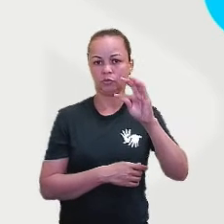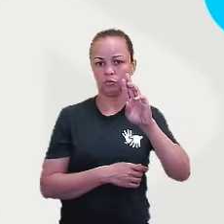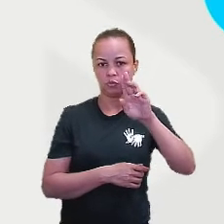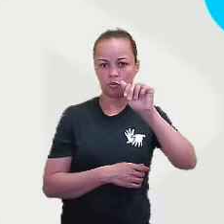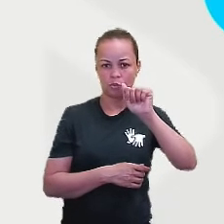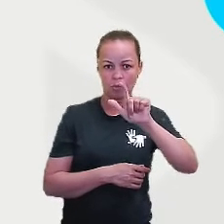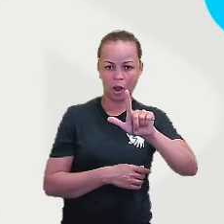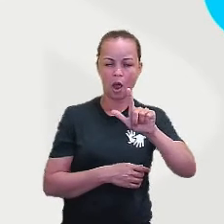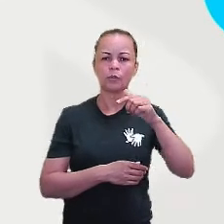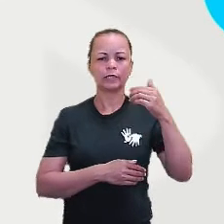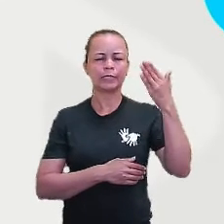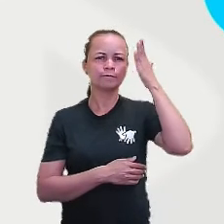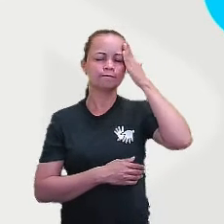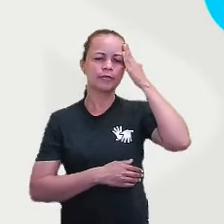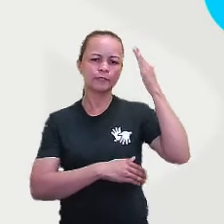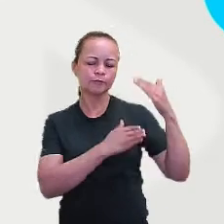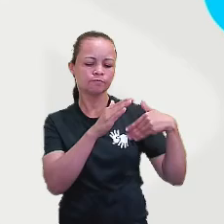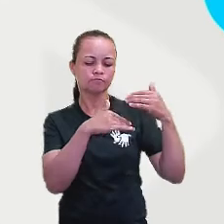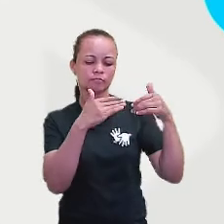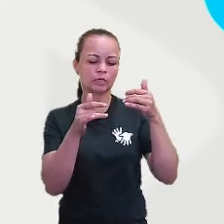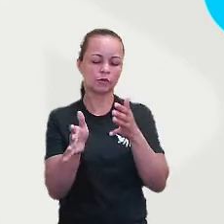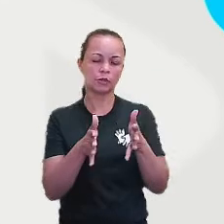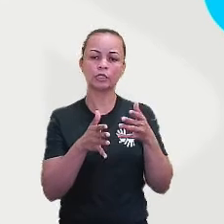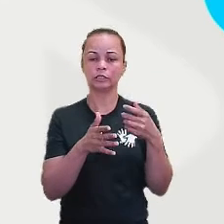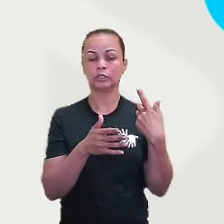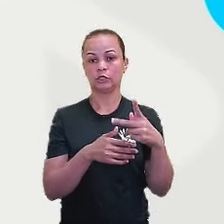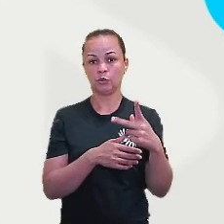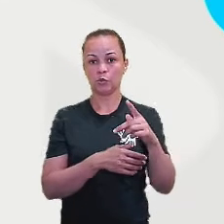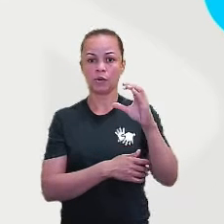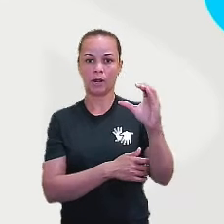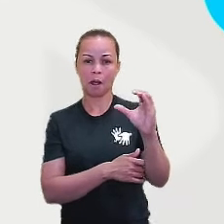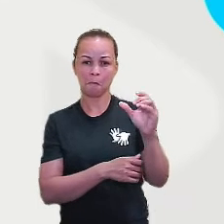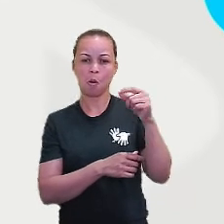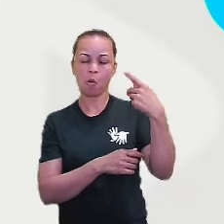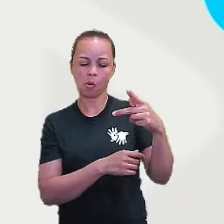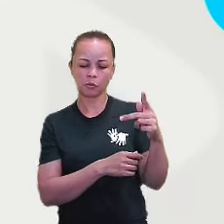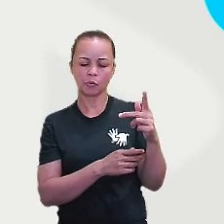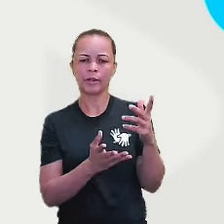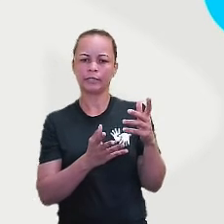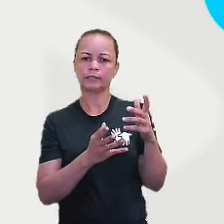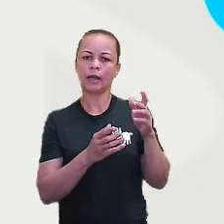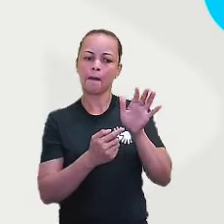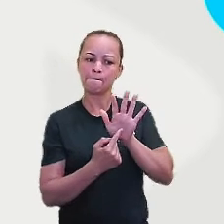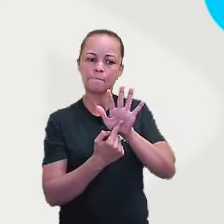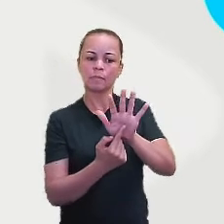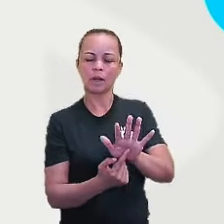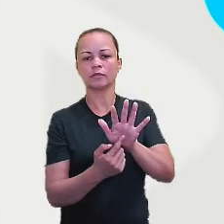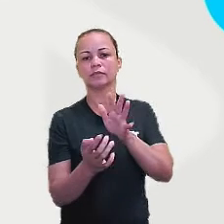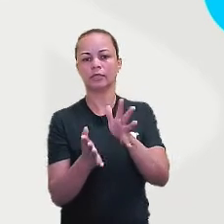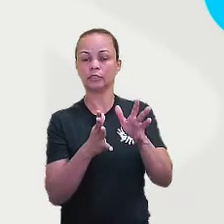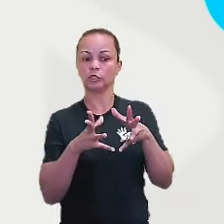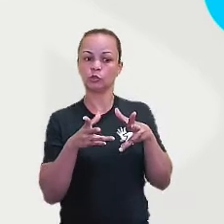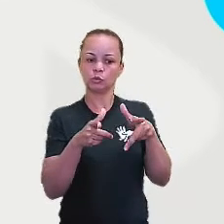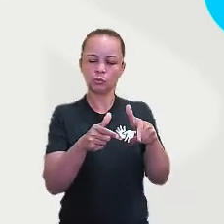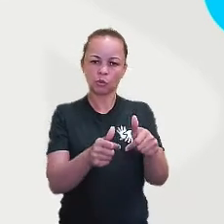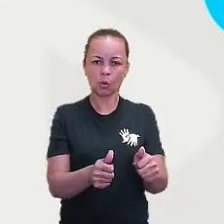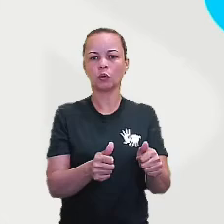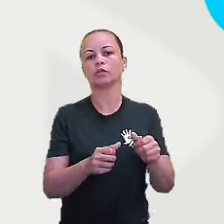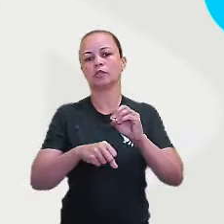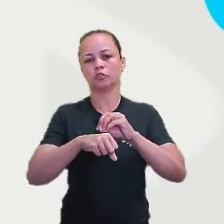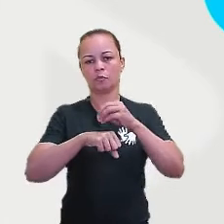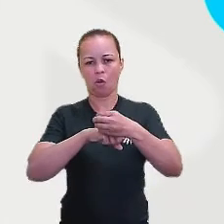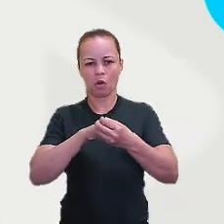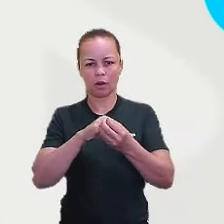repertório intelectual. O carbono é um elemento que está presente na composição de todas as